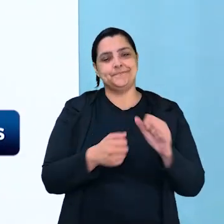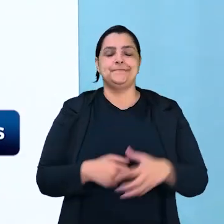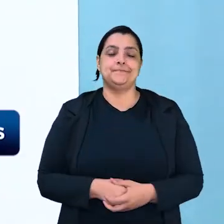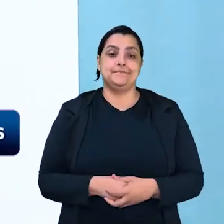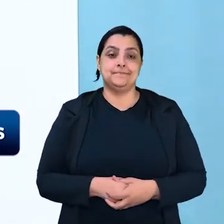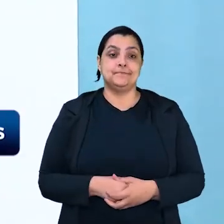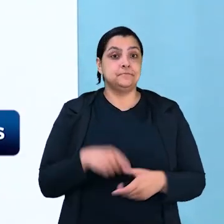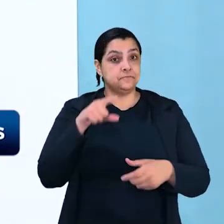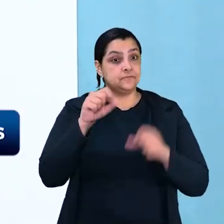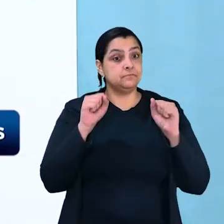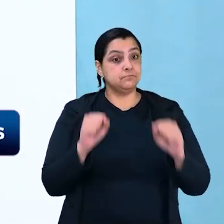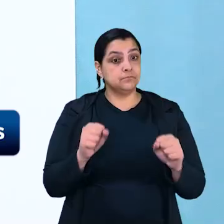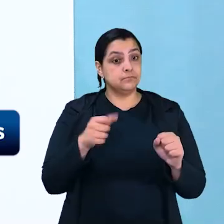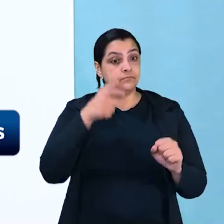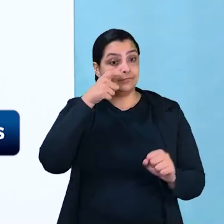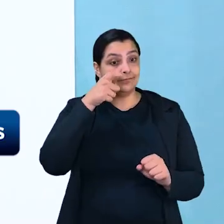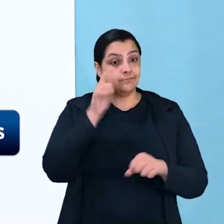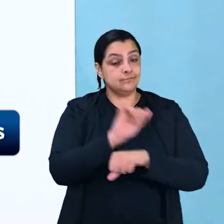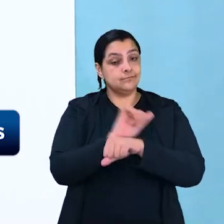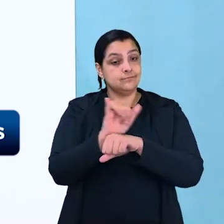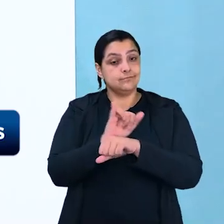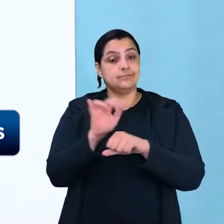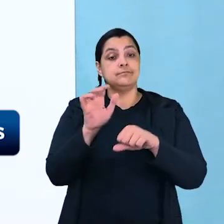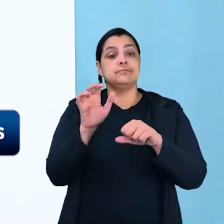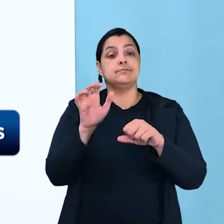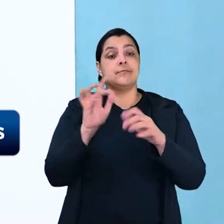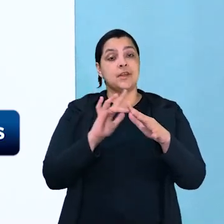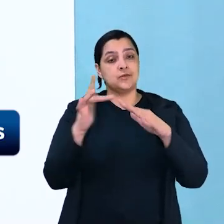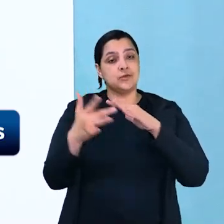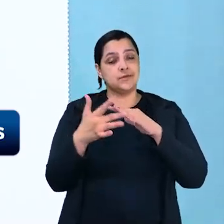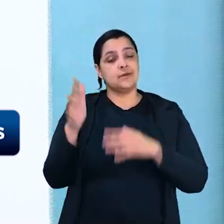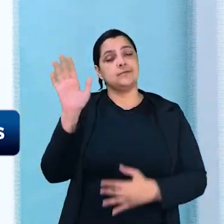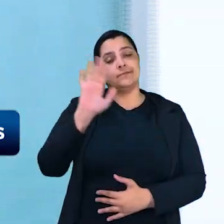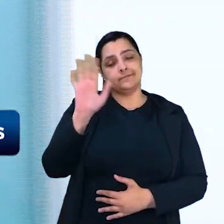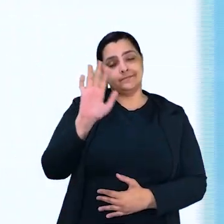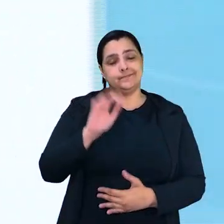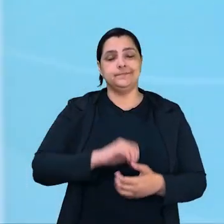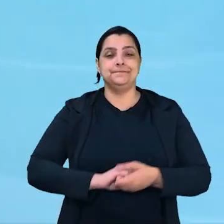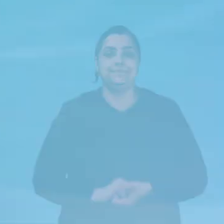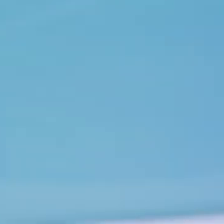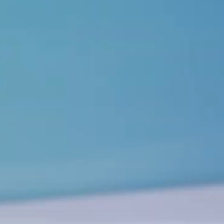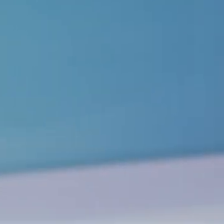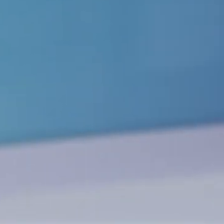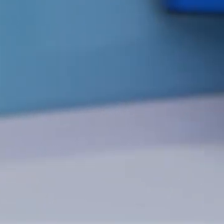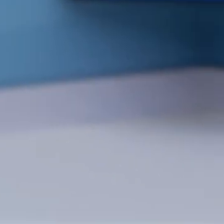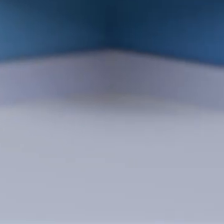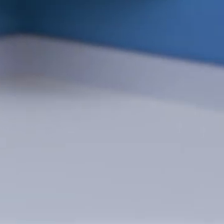obrigada pela companhia. Você também pode nos acompanhar pelas redes sociais do Tribunal. Tchau, tchau.